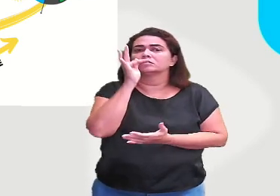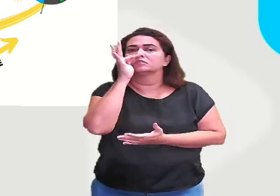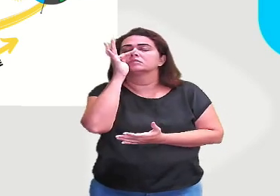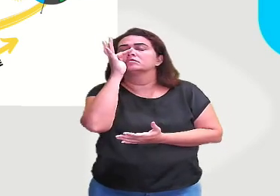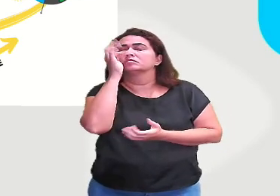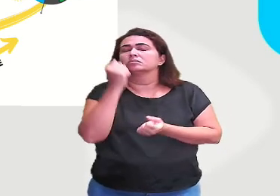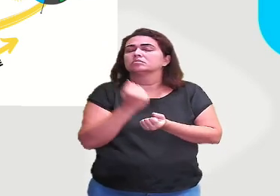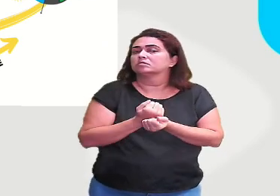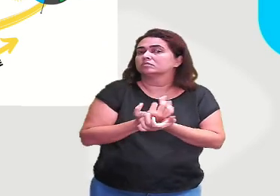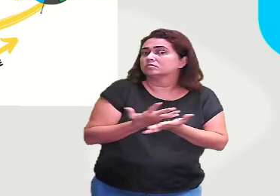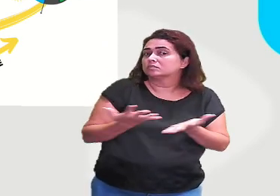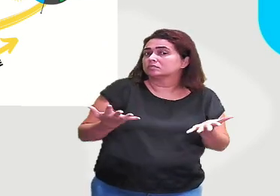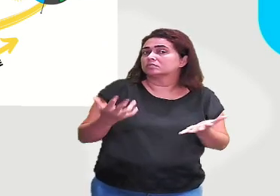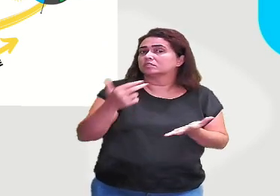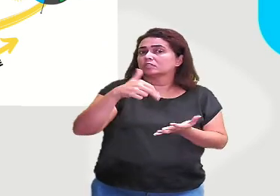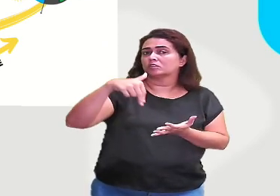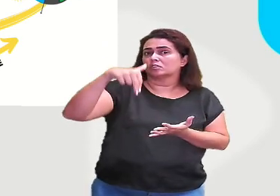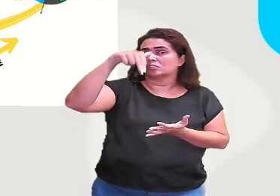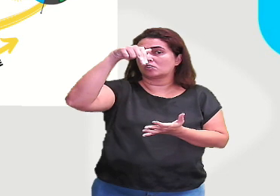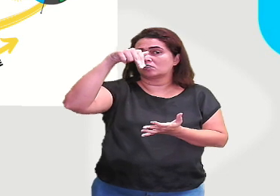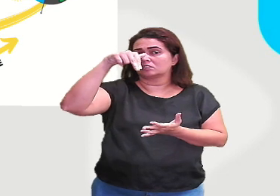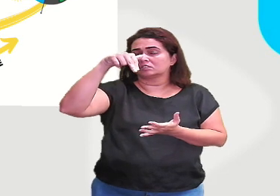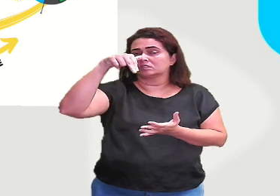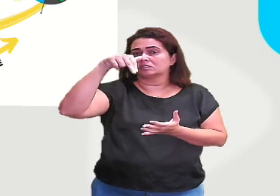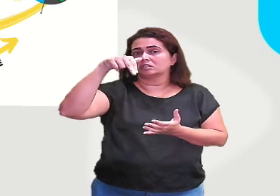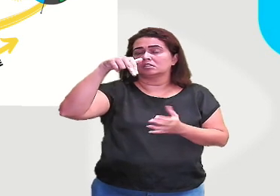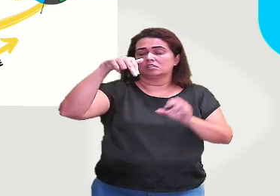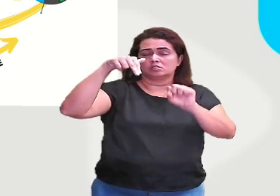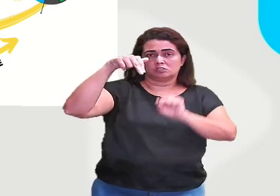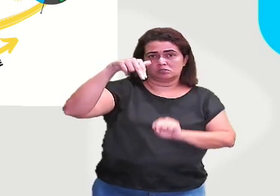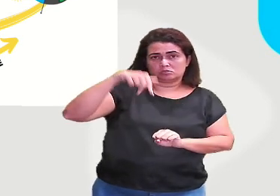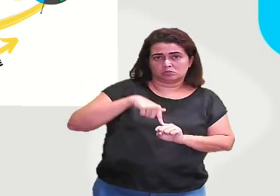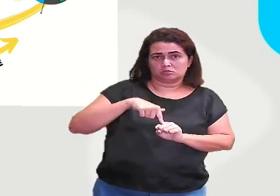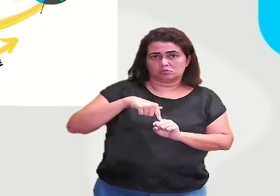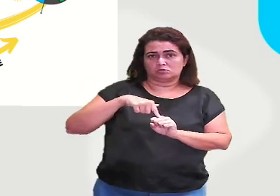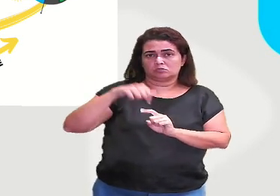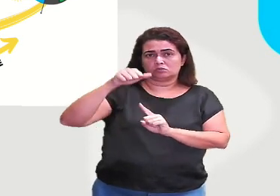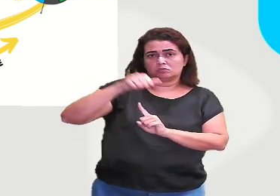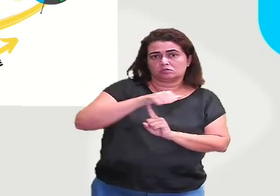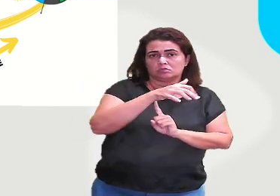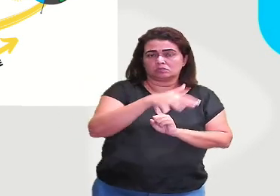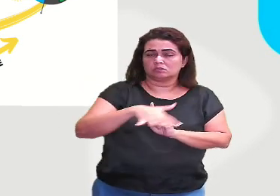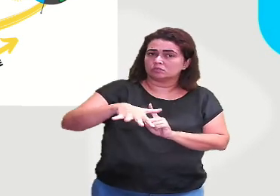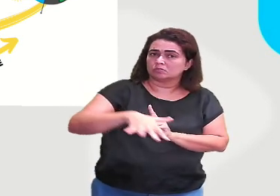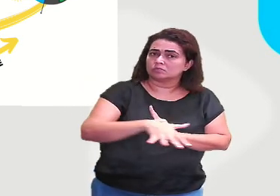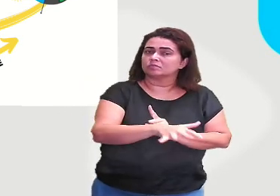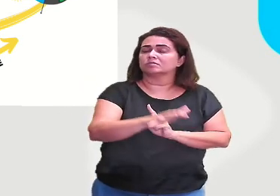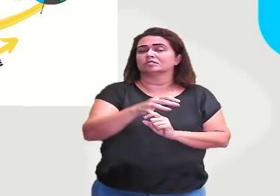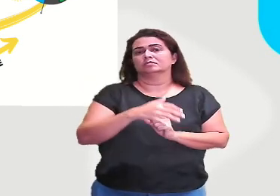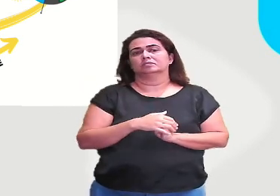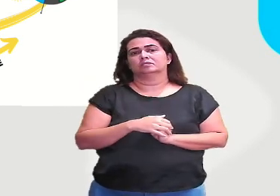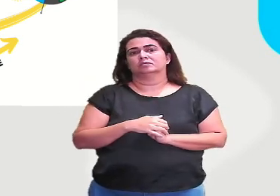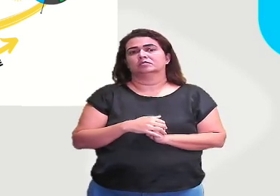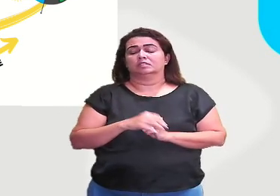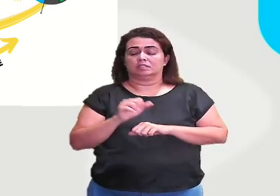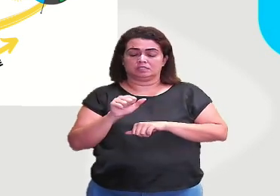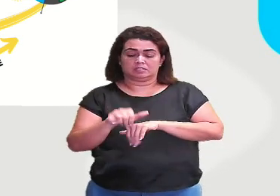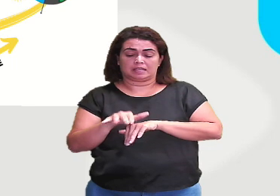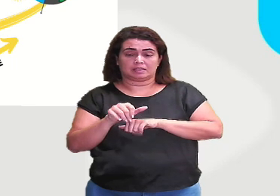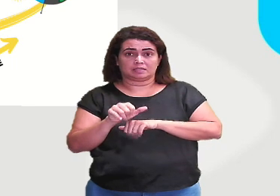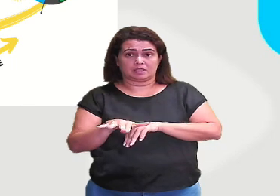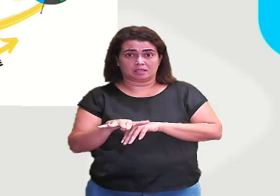do hemisfério norte e do outono no hemisfério sul. E no equinócio de setembro, nós vamos ter o início da